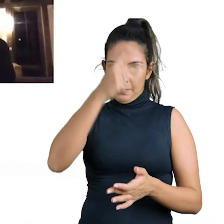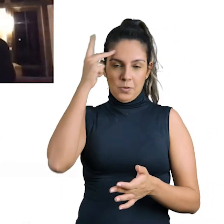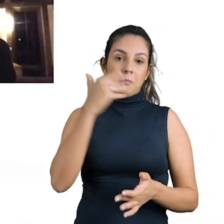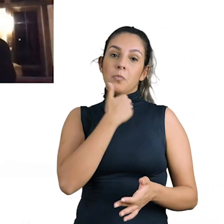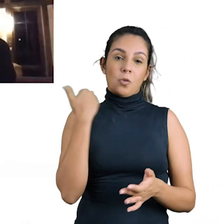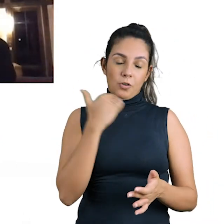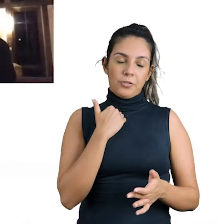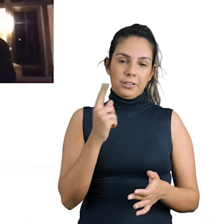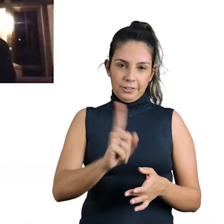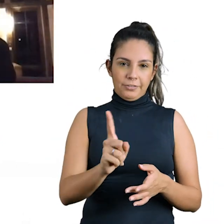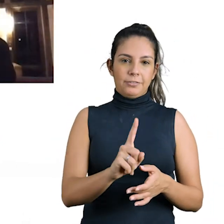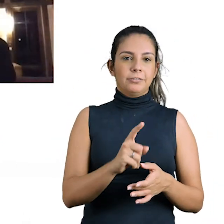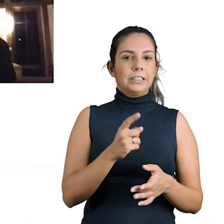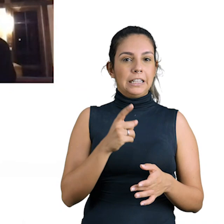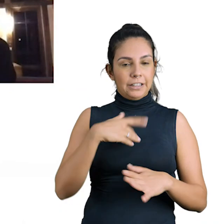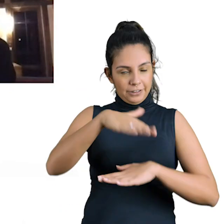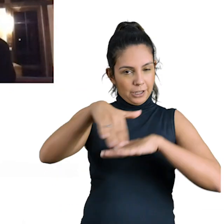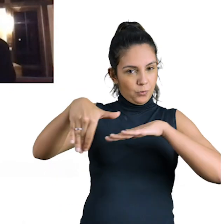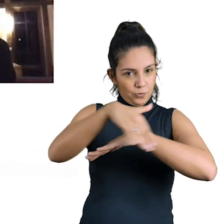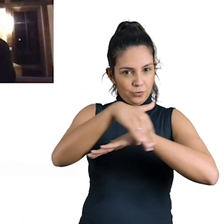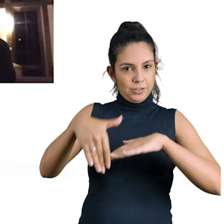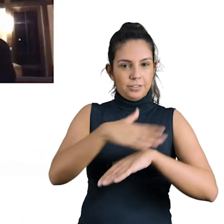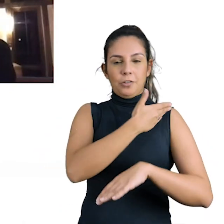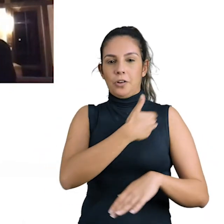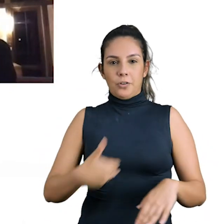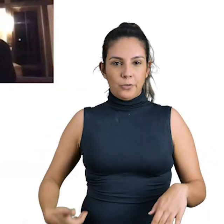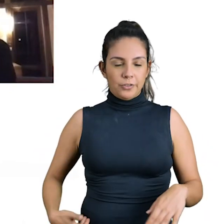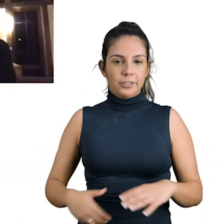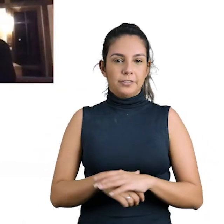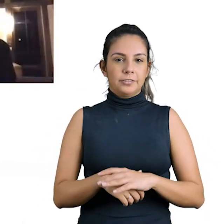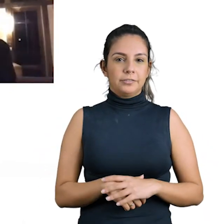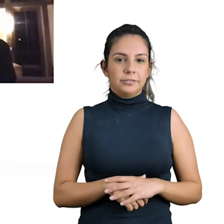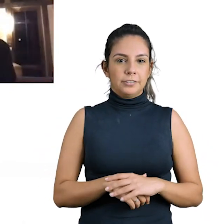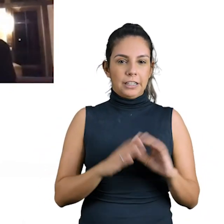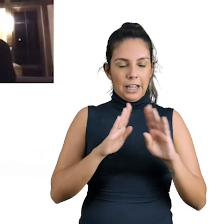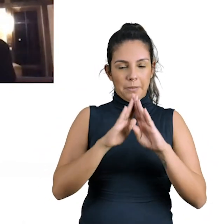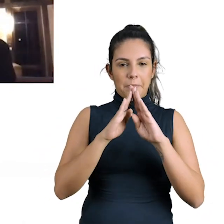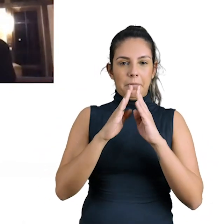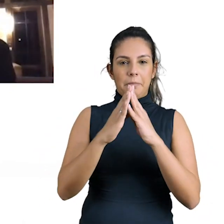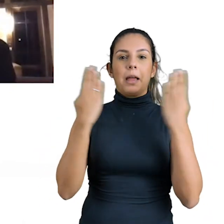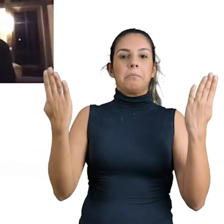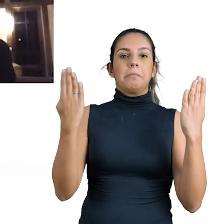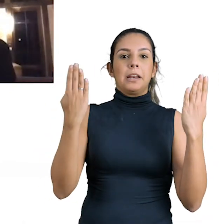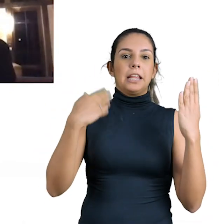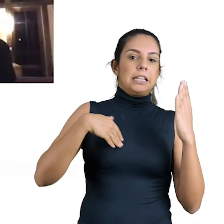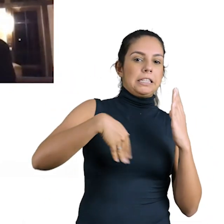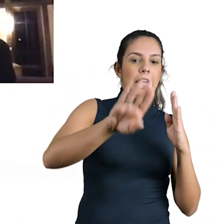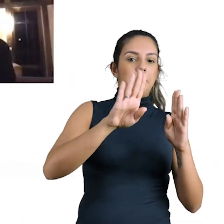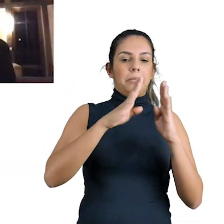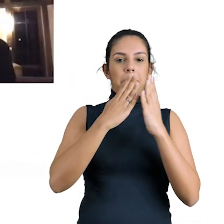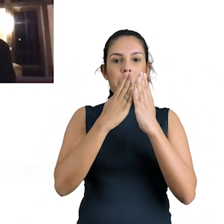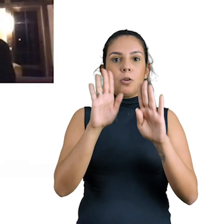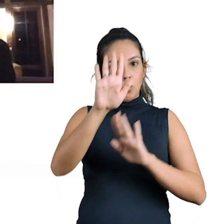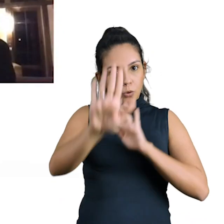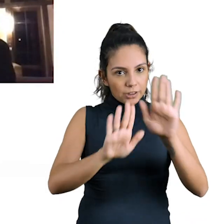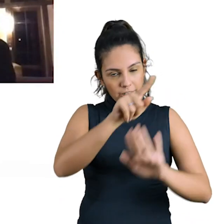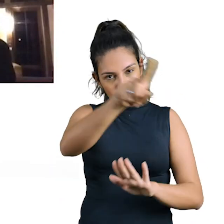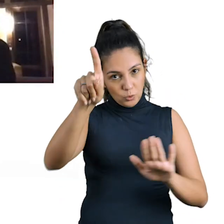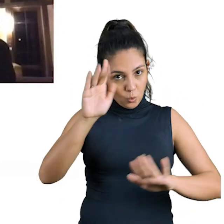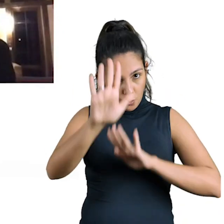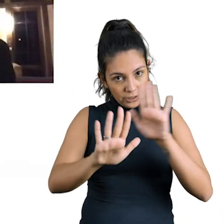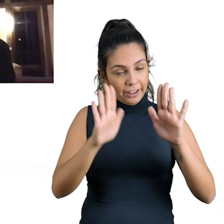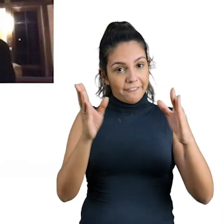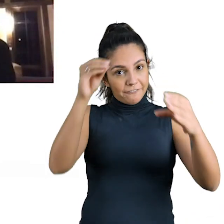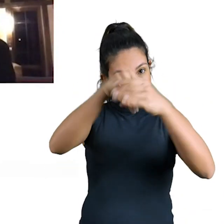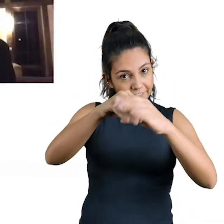mata. Não vão na conversa dos governantes que tem que abrir para sair, para fazer. Se cuidem,